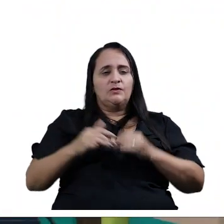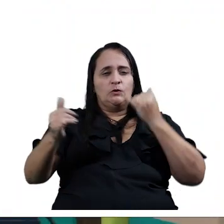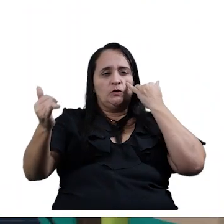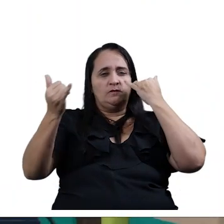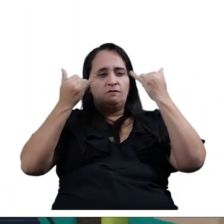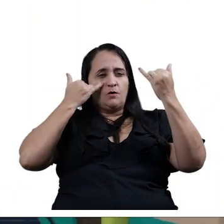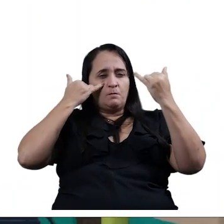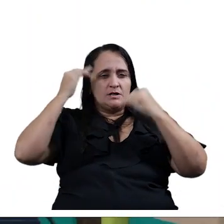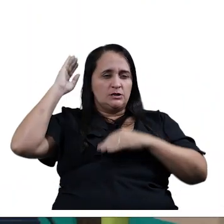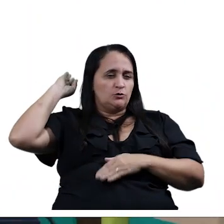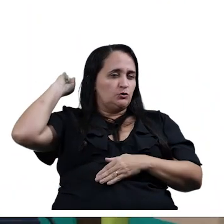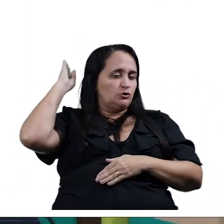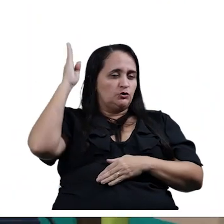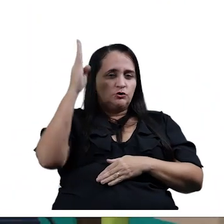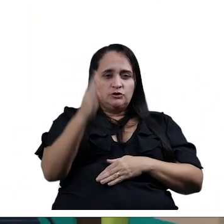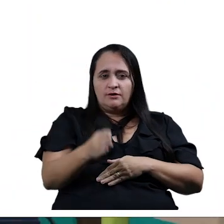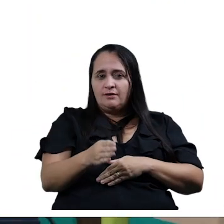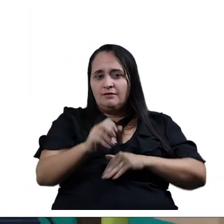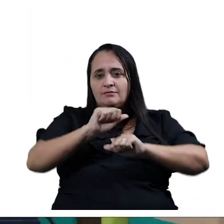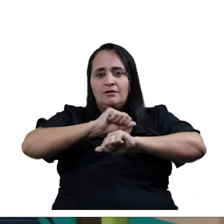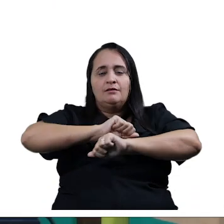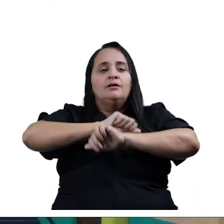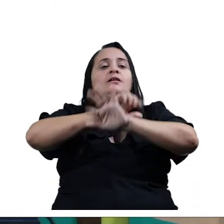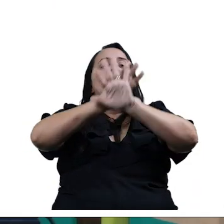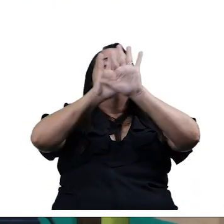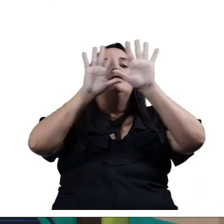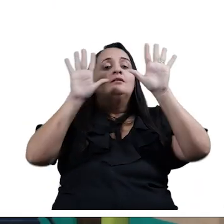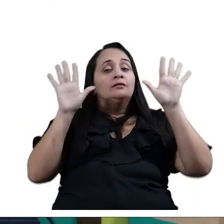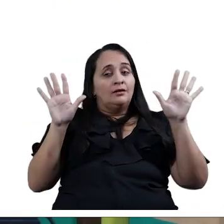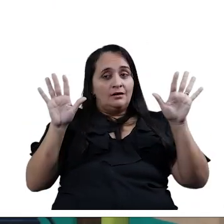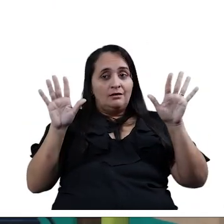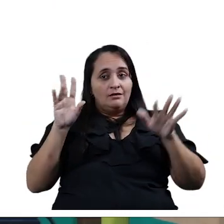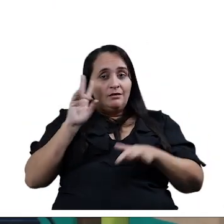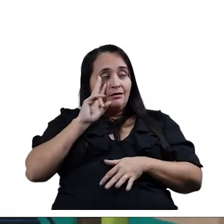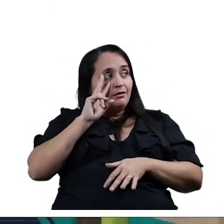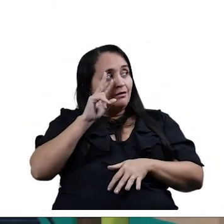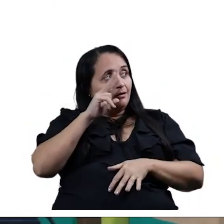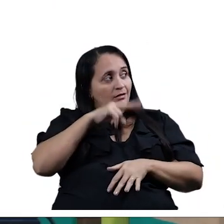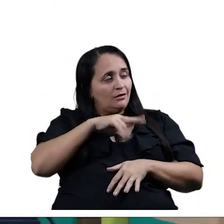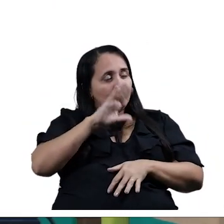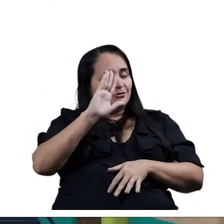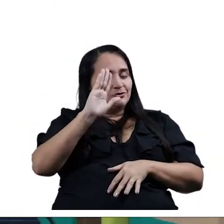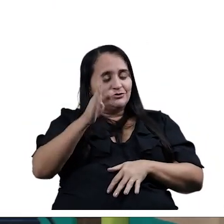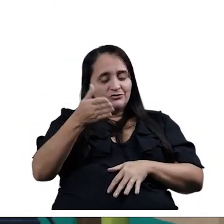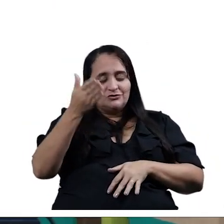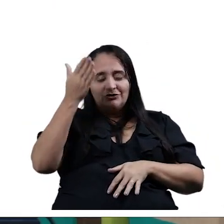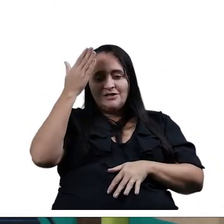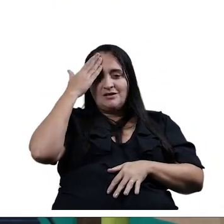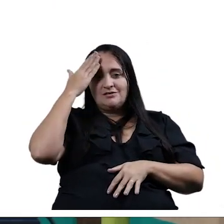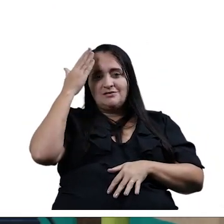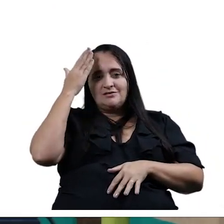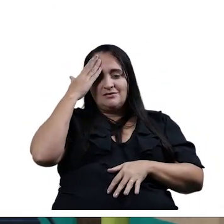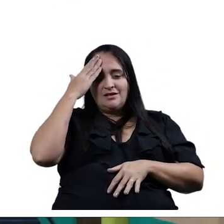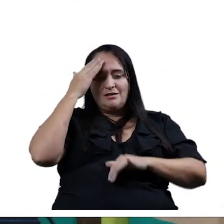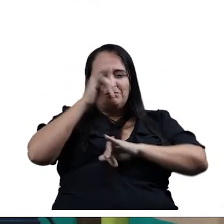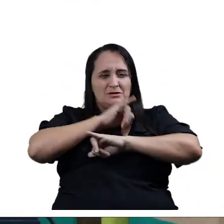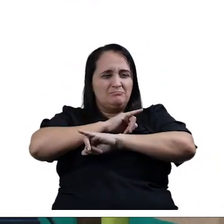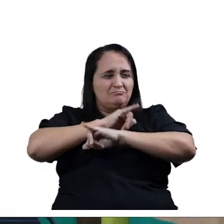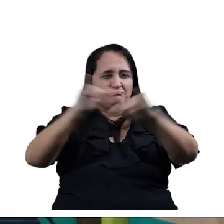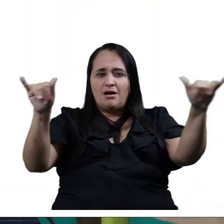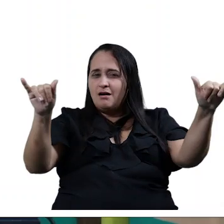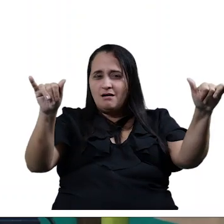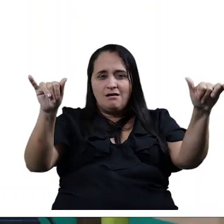Informação clara e direta, não é isso? Você leu, já sabe do que se trata, já sabe do que a pessoa quer